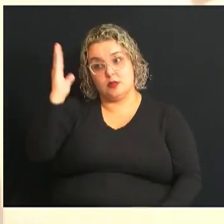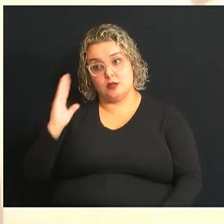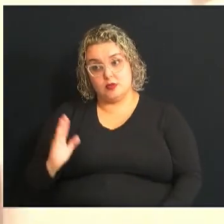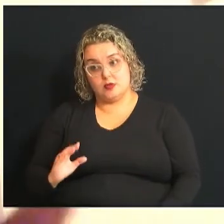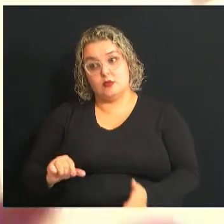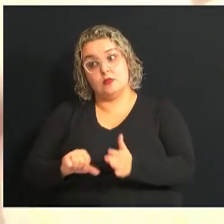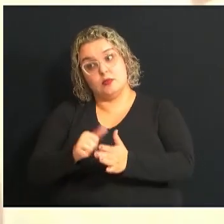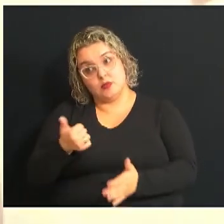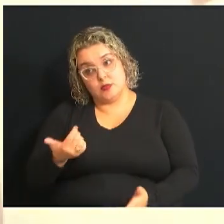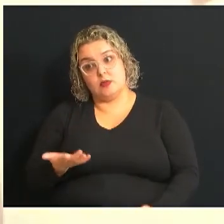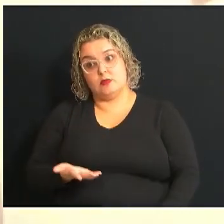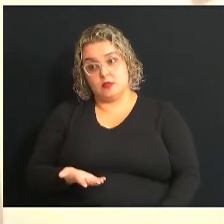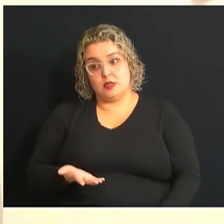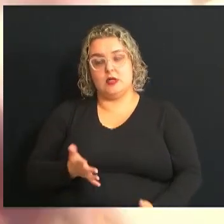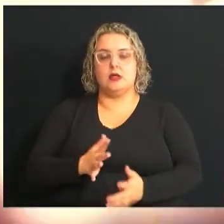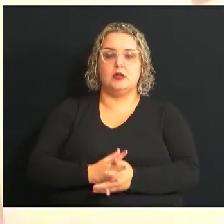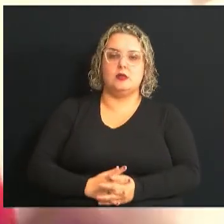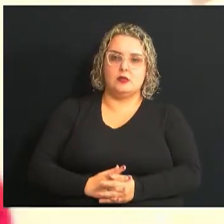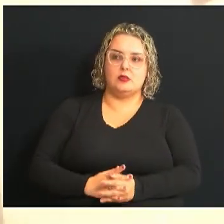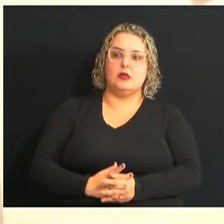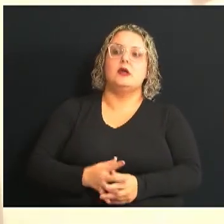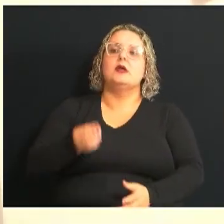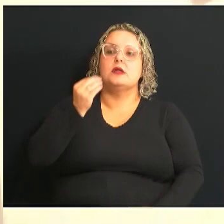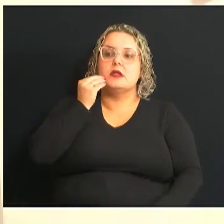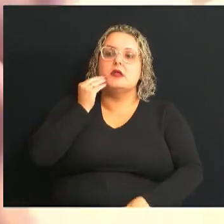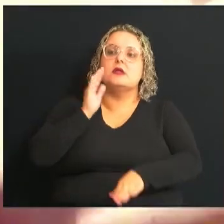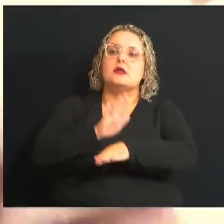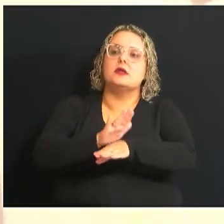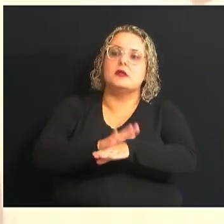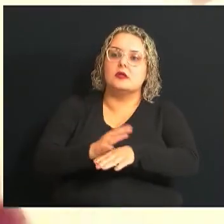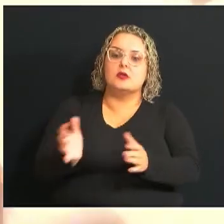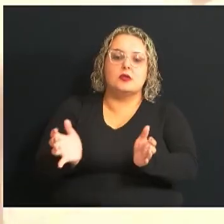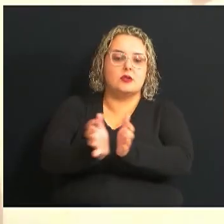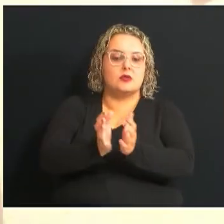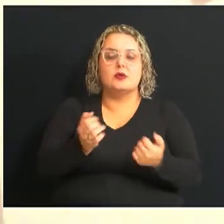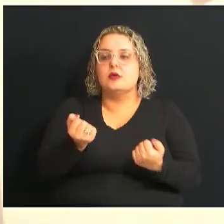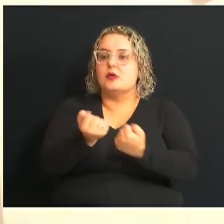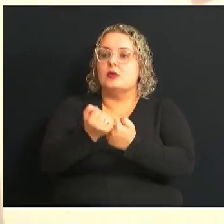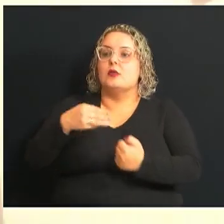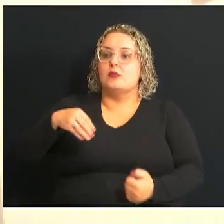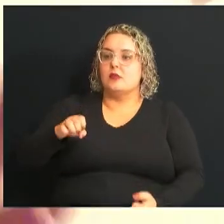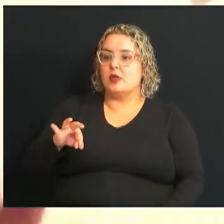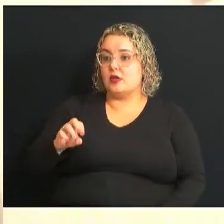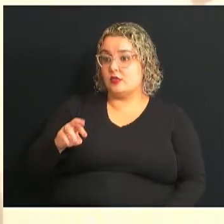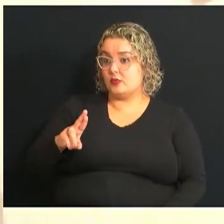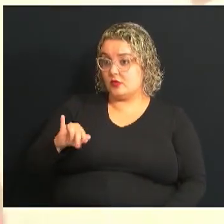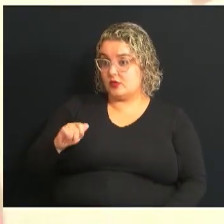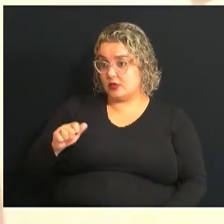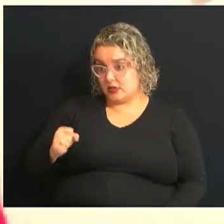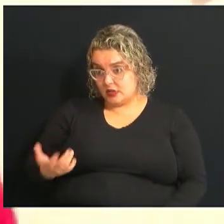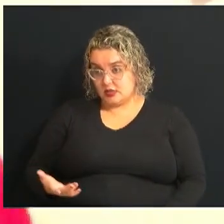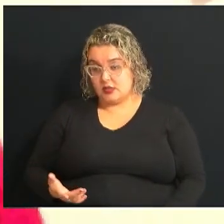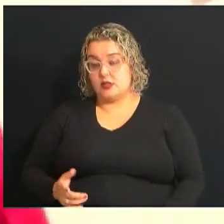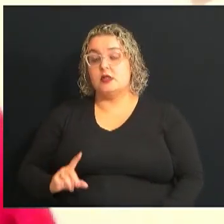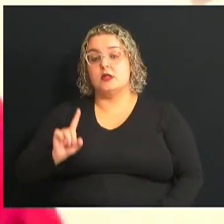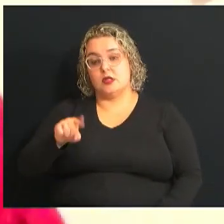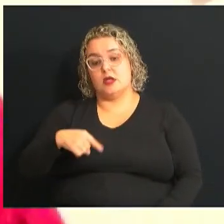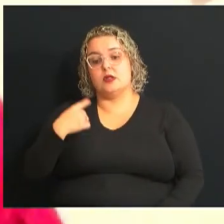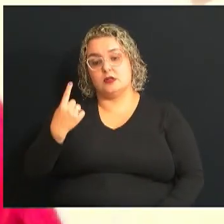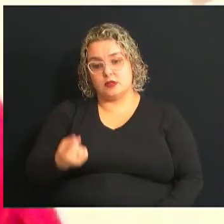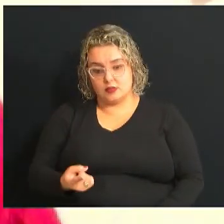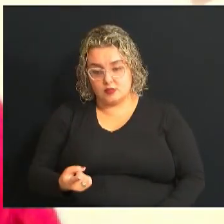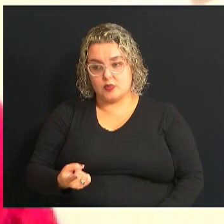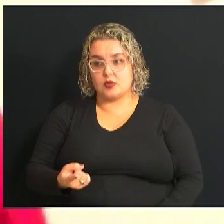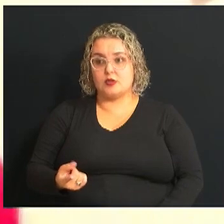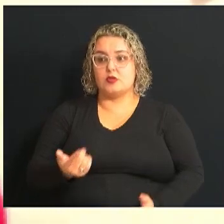primeiramente, tentando ajudar, fazendo grupos de suporte, fazendo mentorias, fazendo trabalhos assim. E aí depois eu